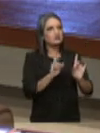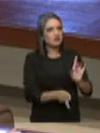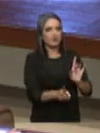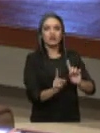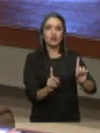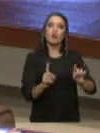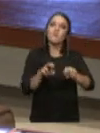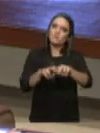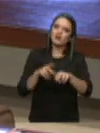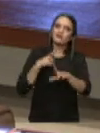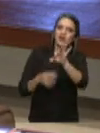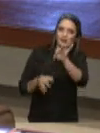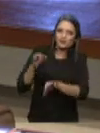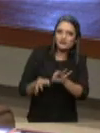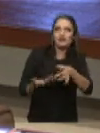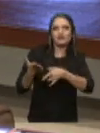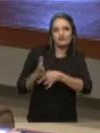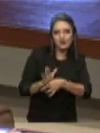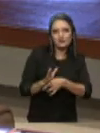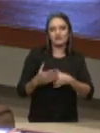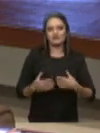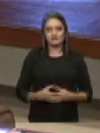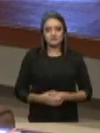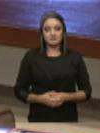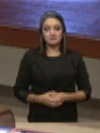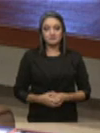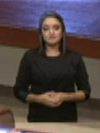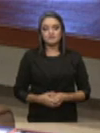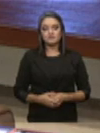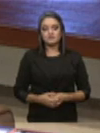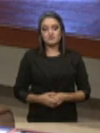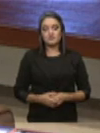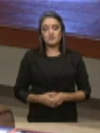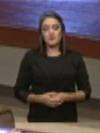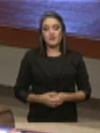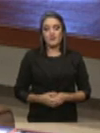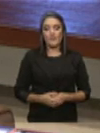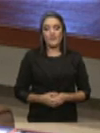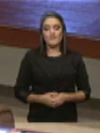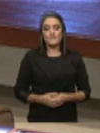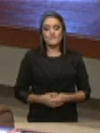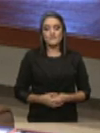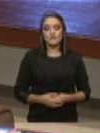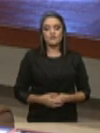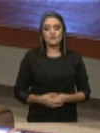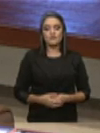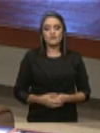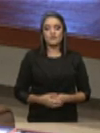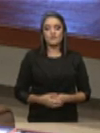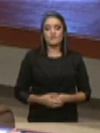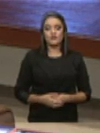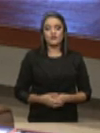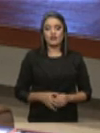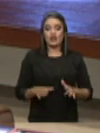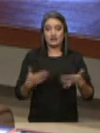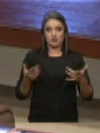senhora presidente, se sua excelência me permite, colegiado também, que, de